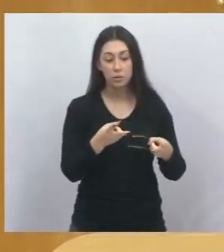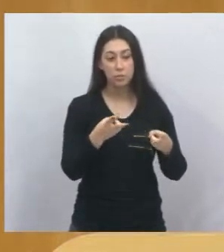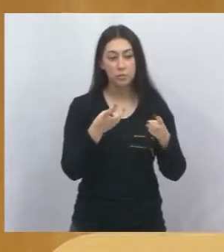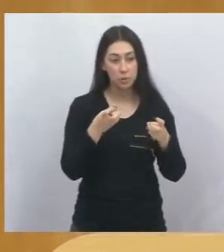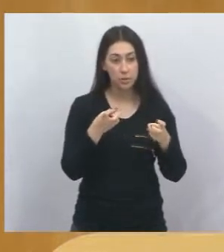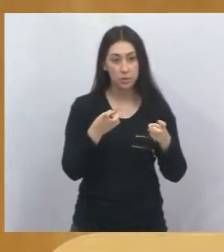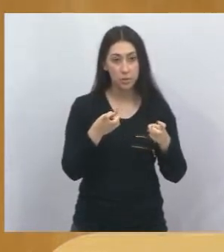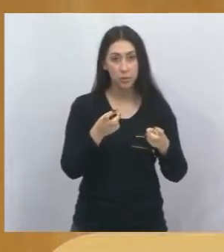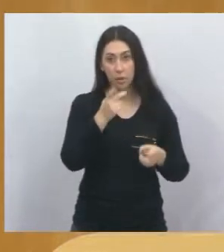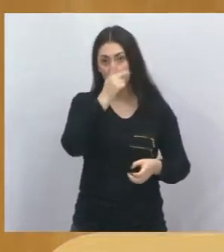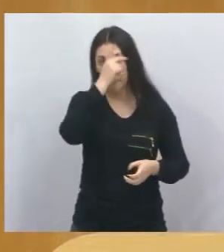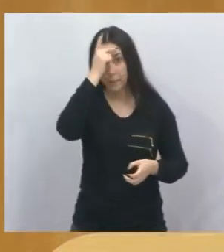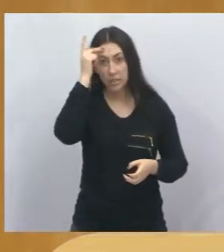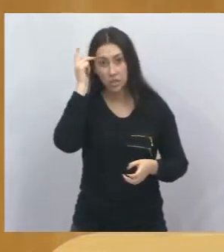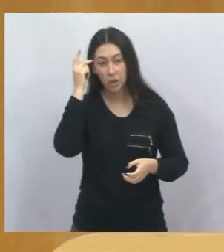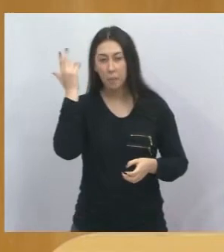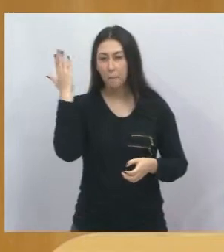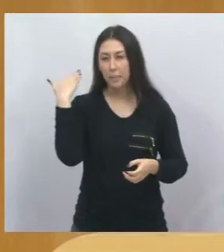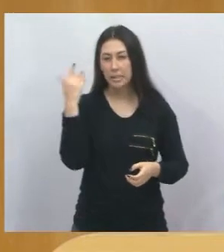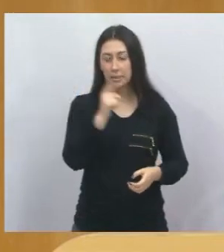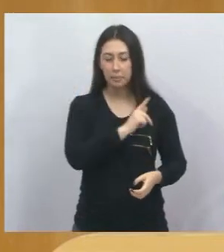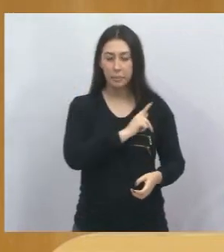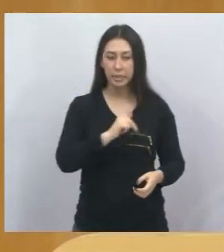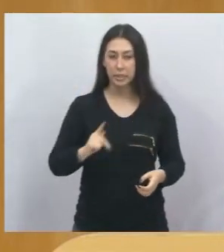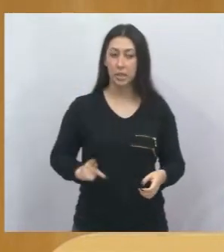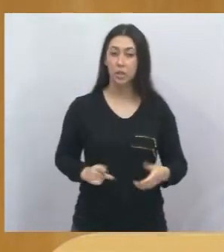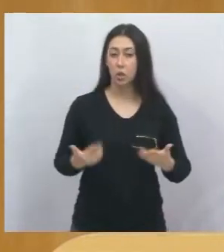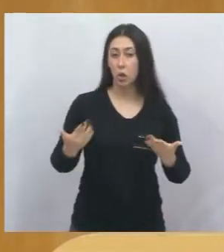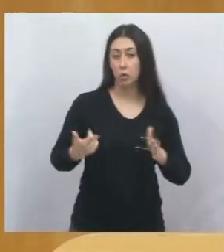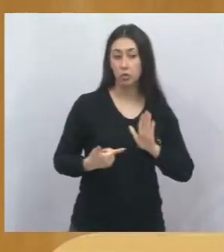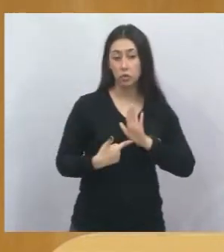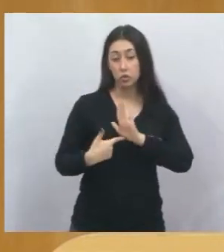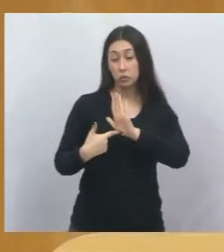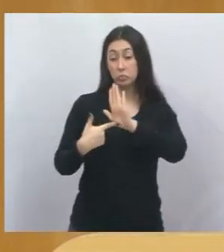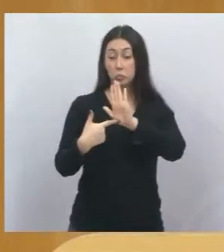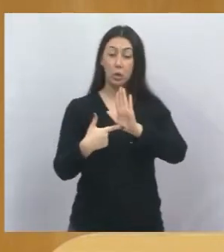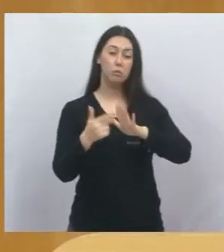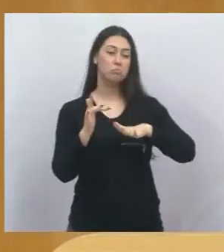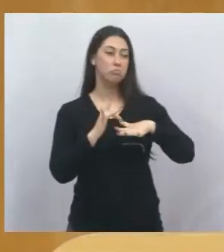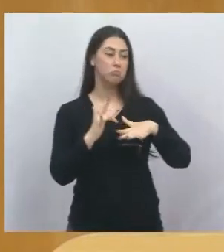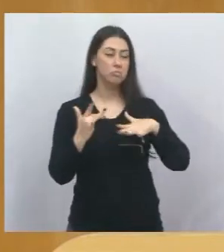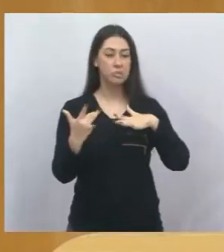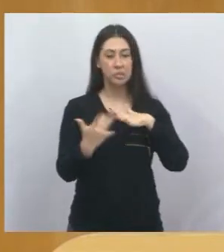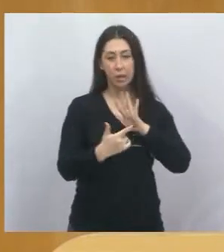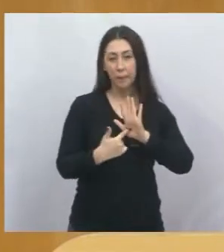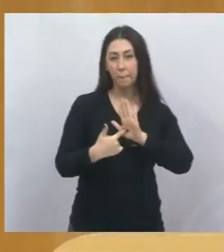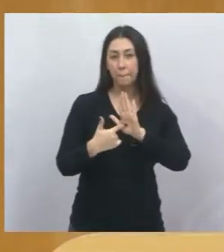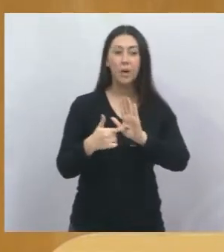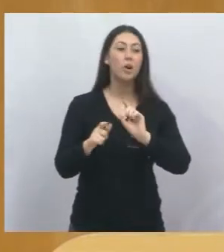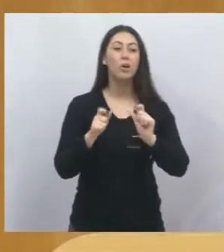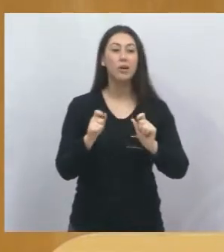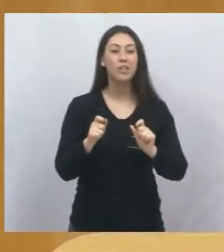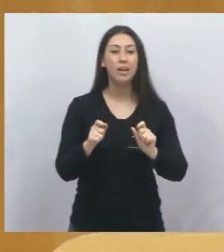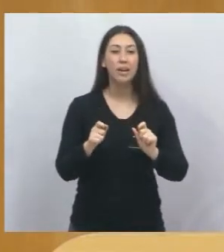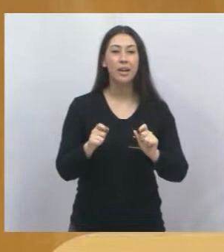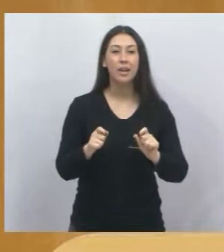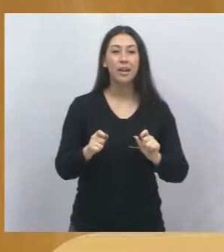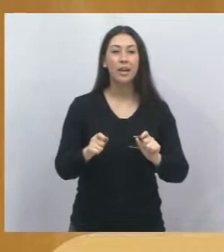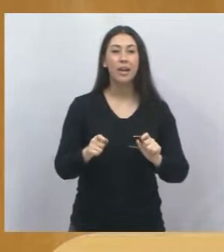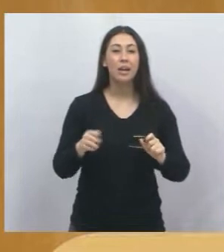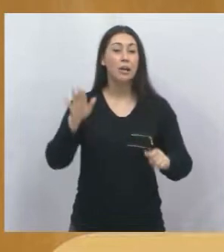esses cidadãos, esses presidentes que hoje se apresentam nas mídias sociais, o quanto gastam em suas